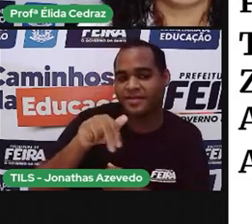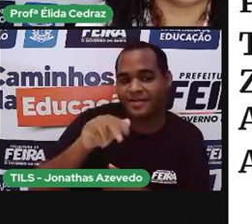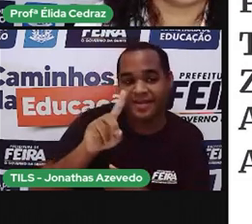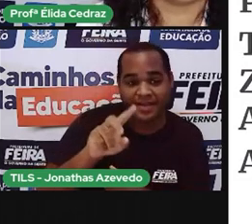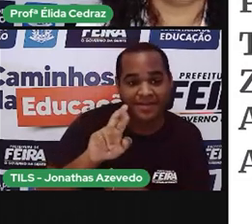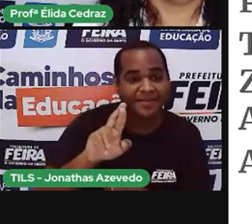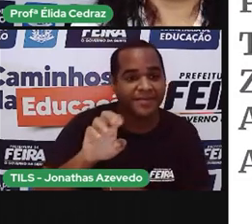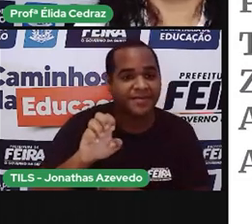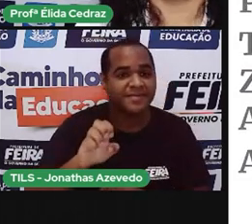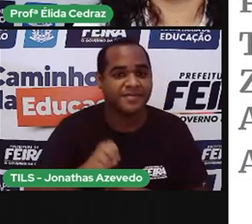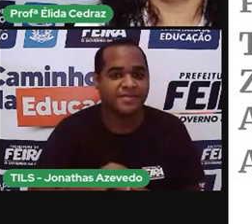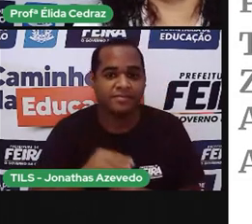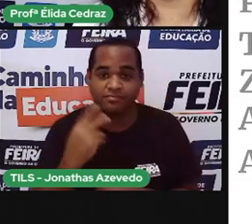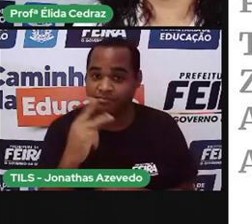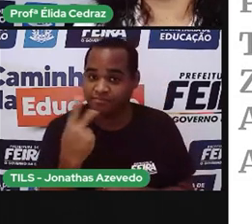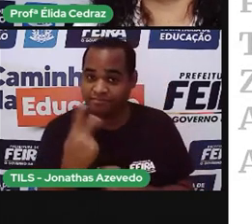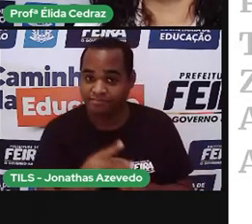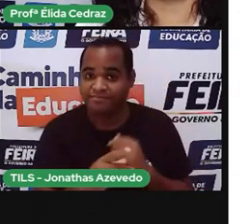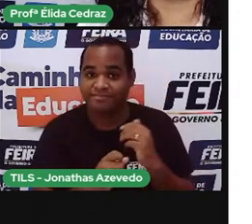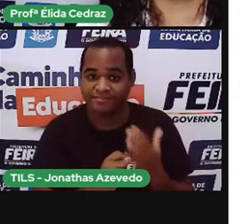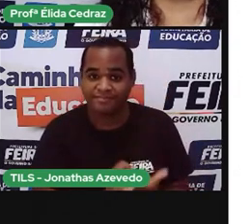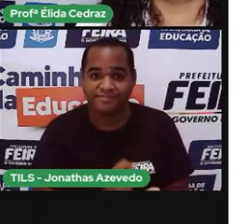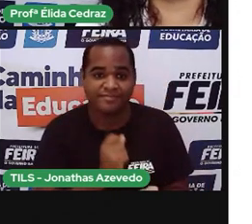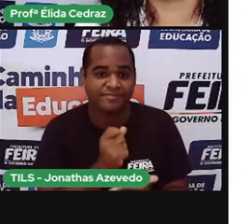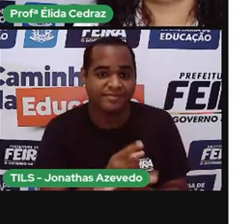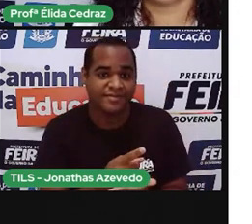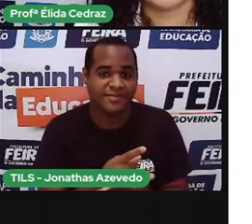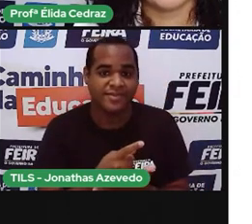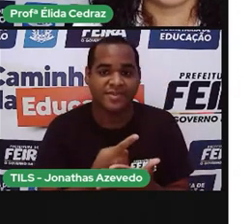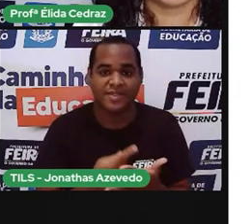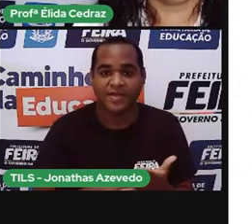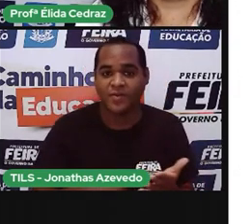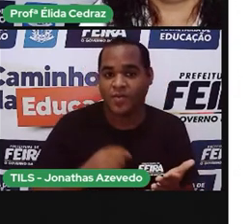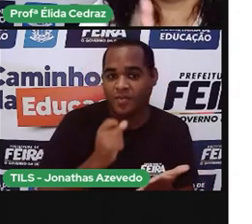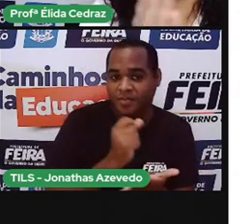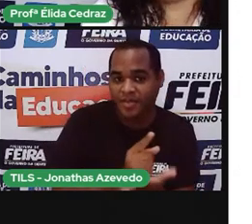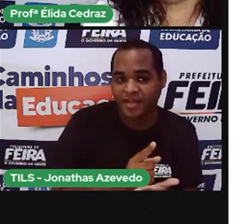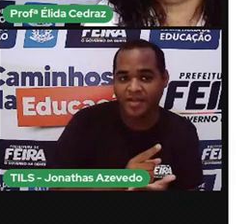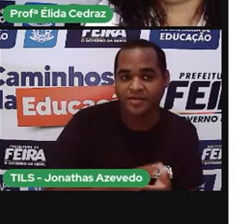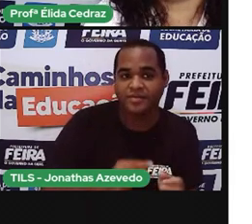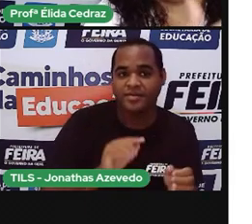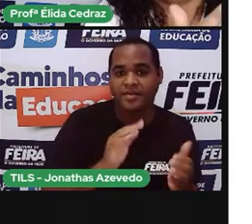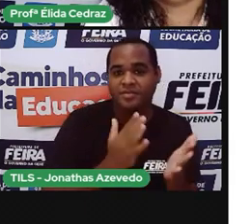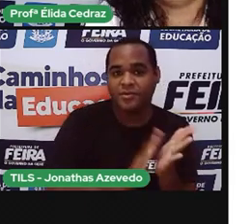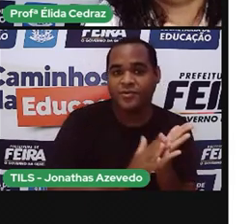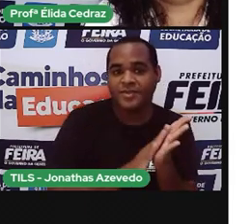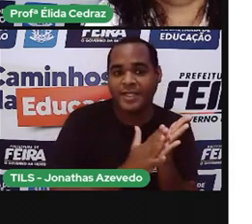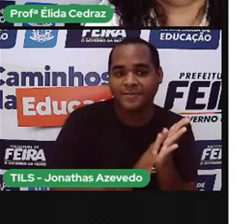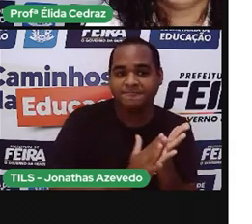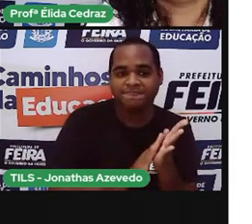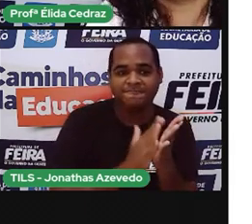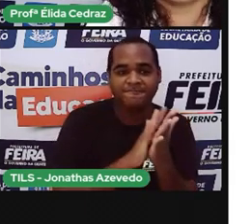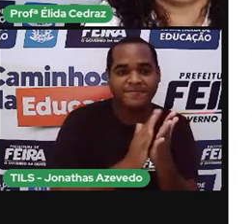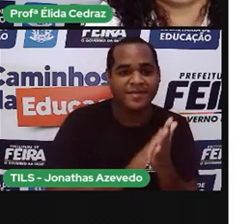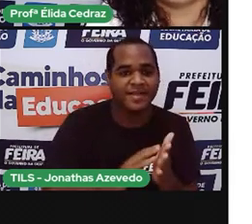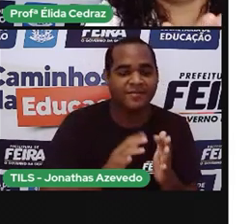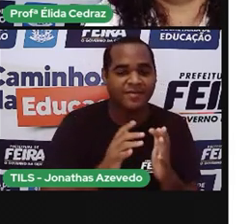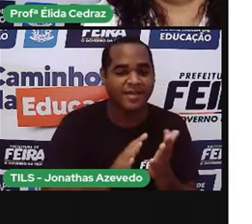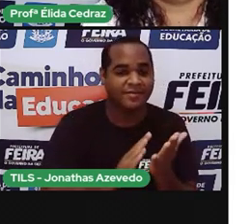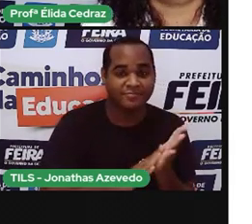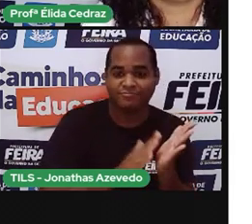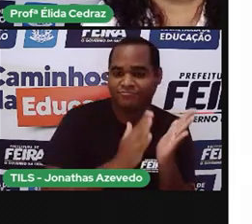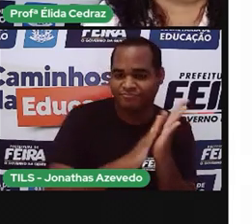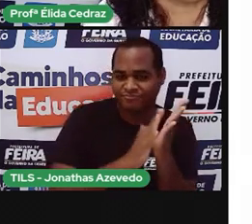Mestre André, foi na loja do Mestre André que eu comprei um tamborim,